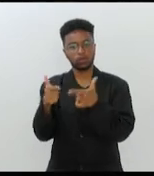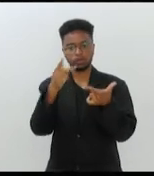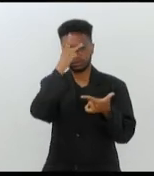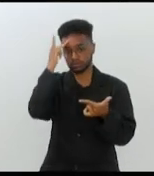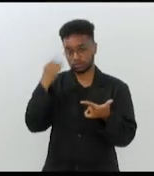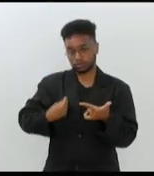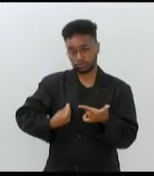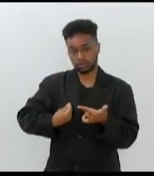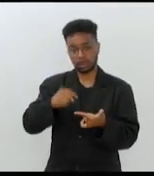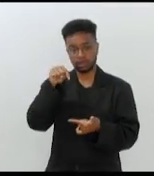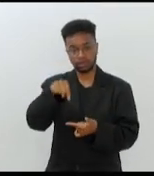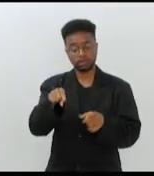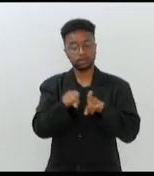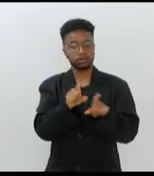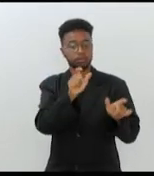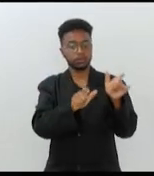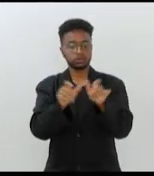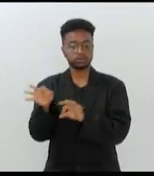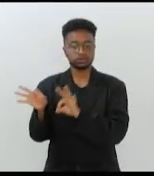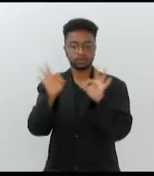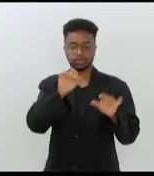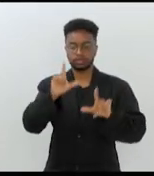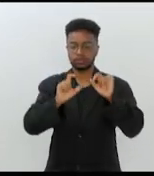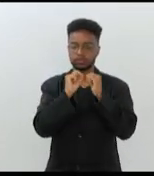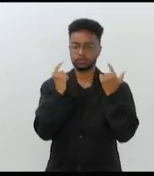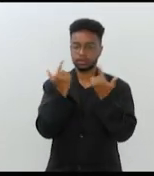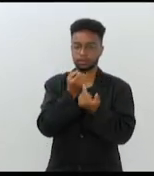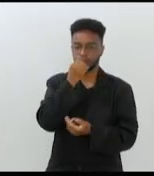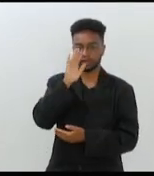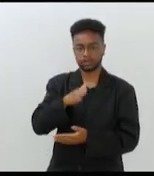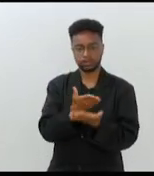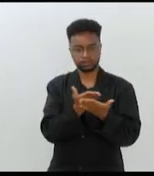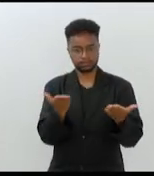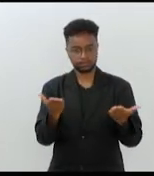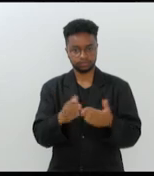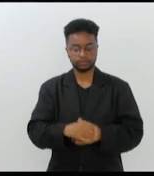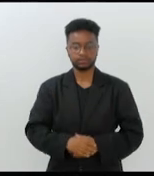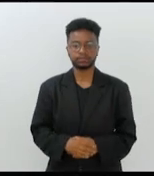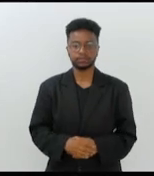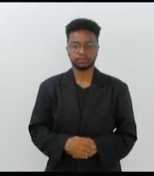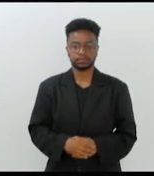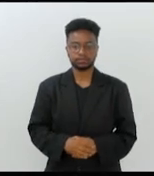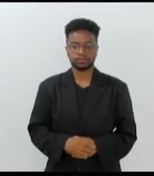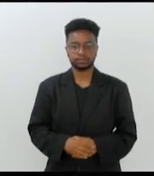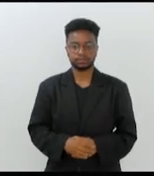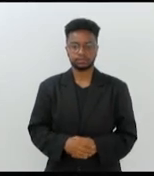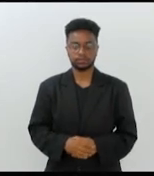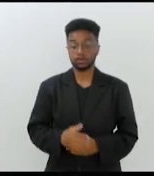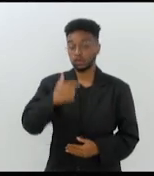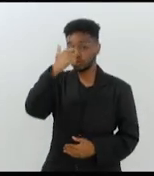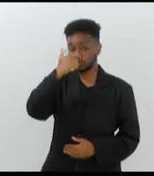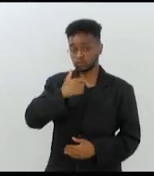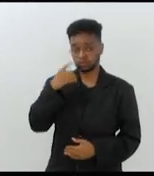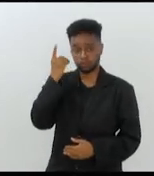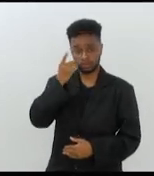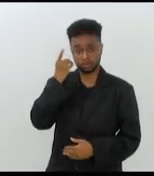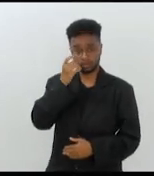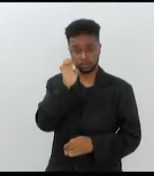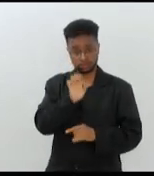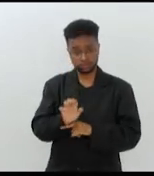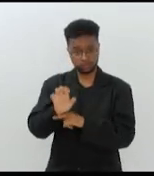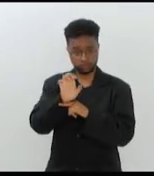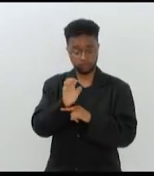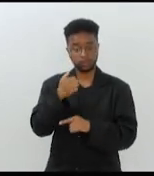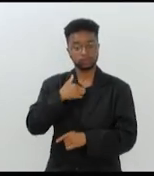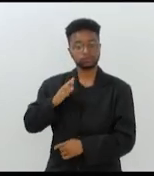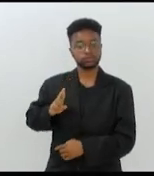presentes e telespectadores da TV Alerj, boa tarde. Eu, como deputado estadual,